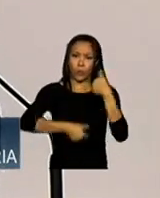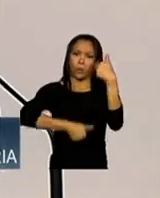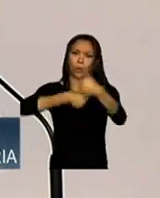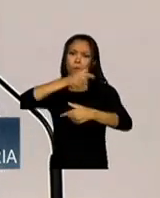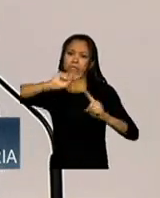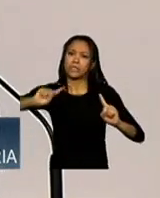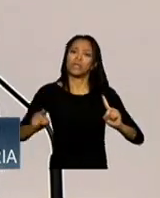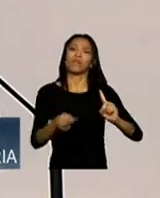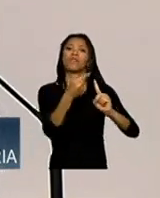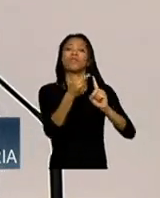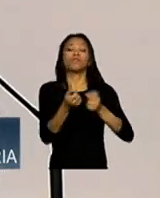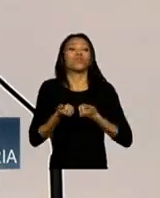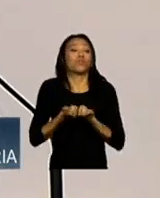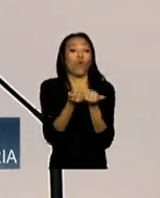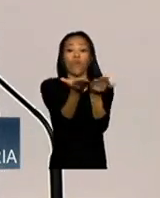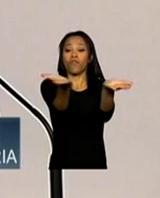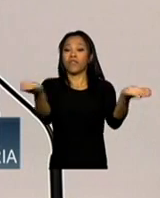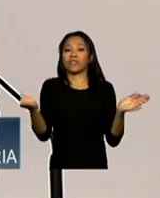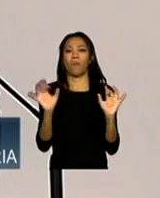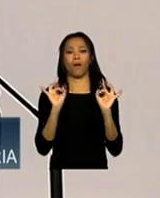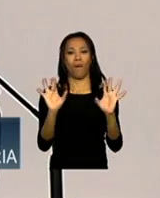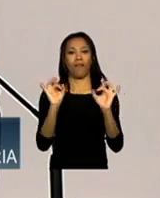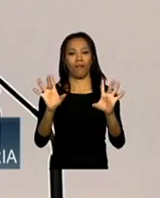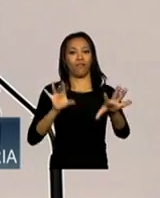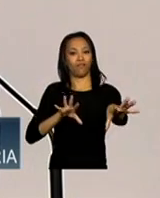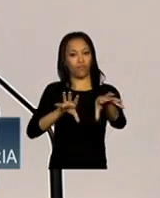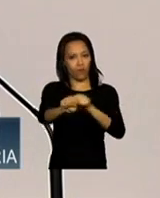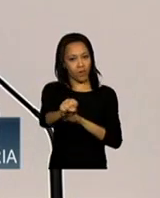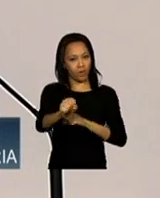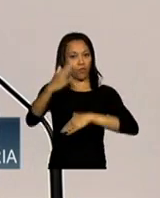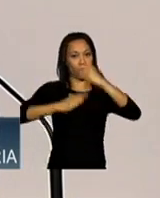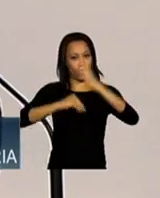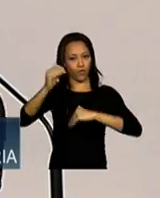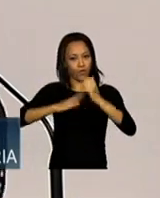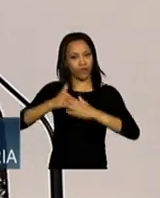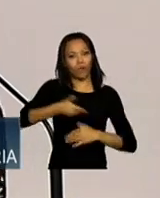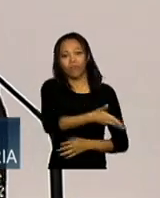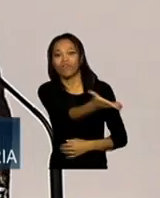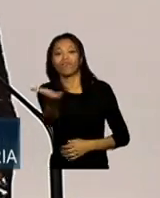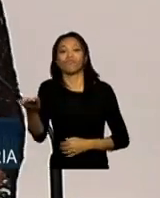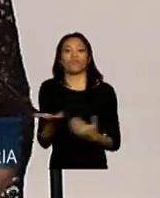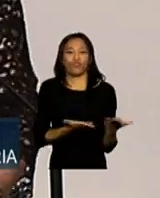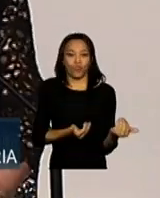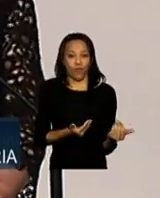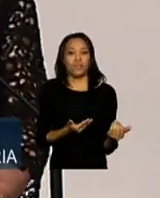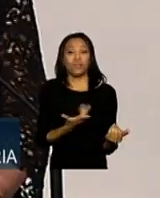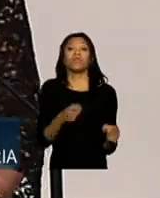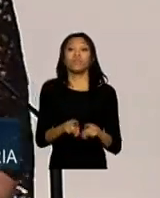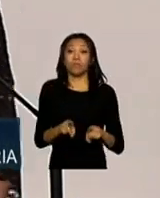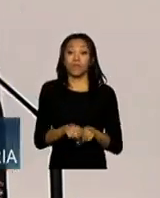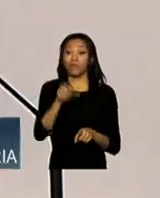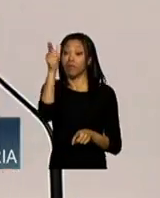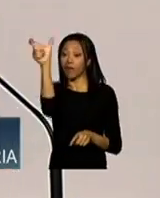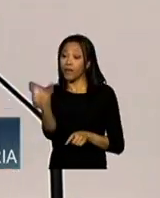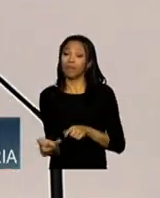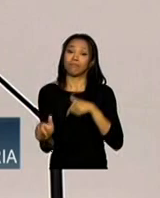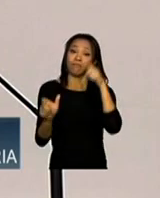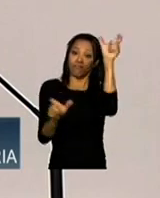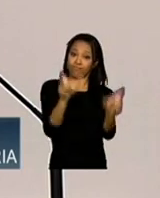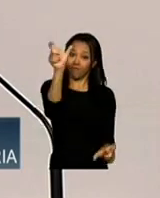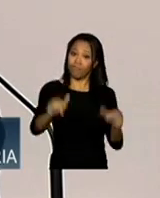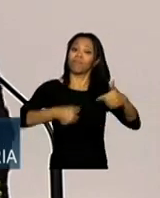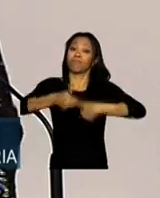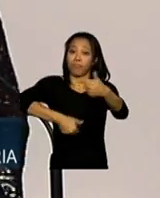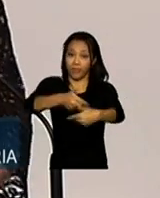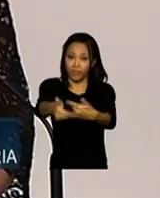elevar a qualificação e a formação profissional de nossos jovens e trabalhadores. No